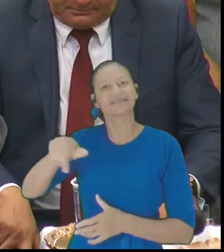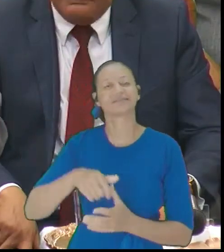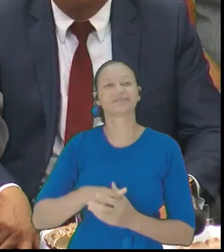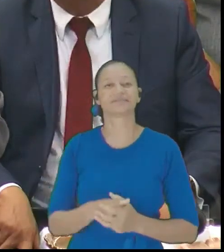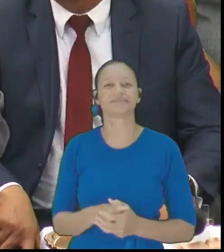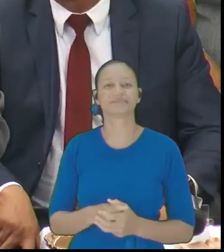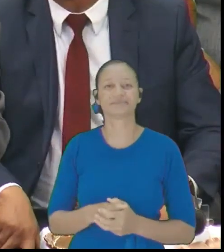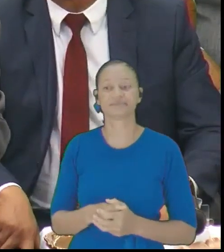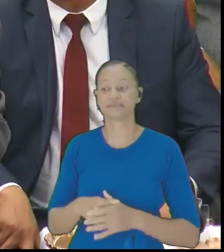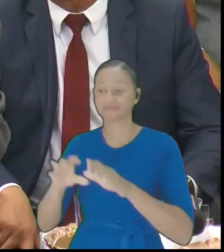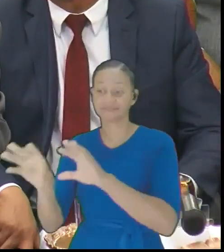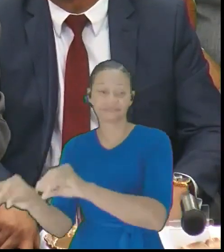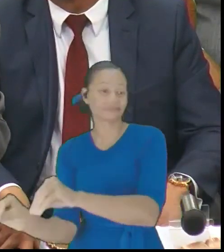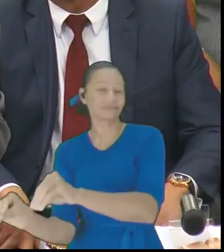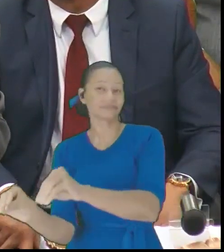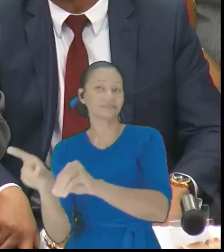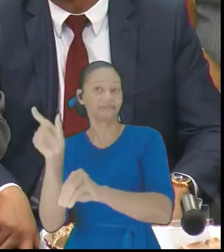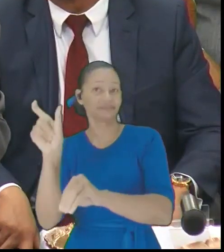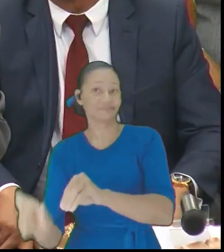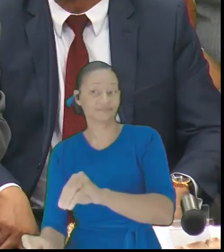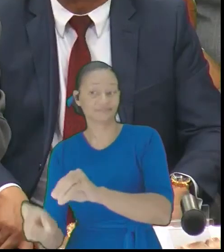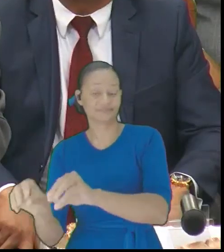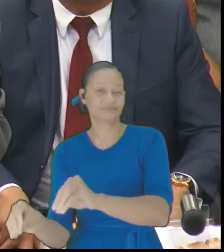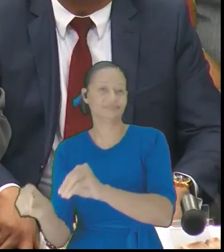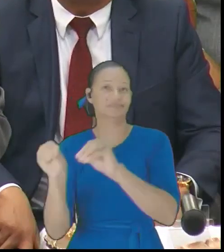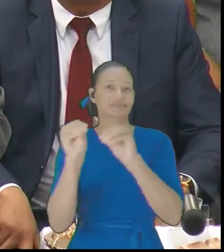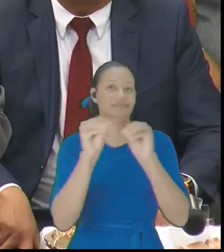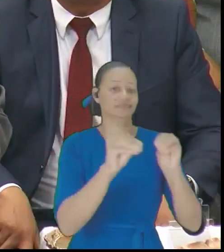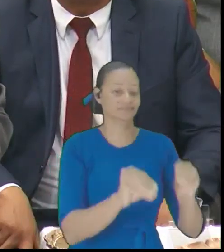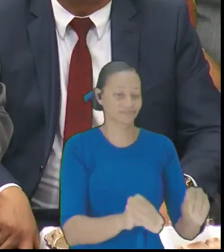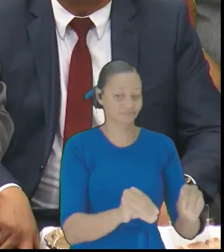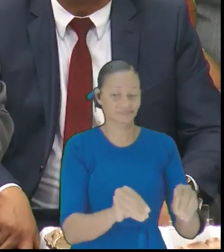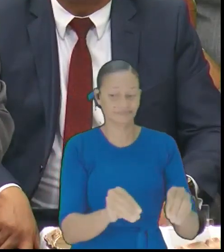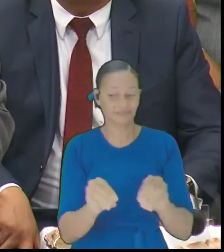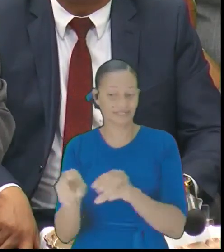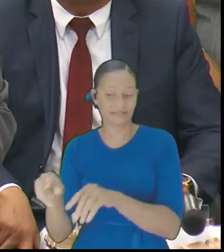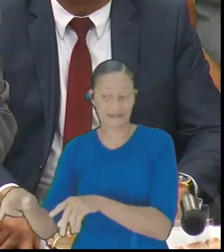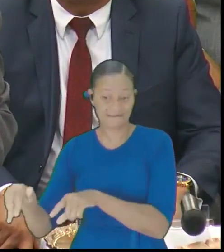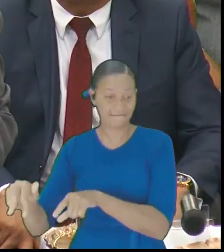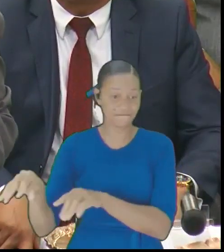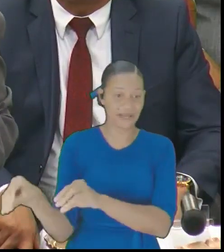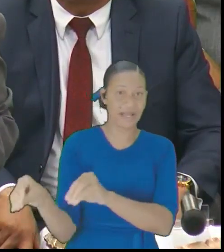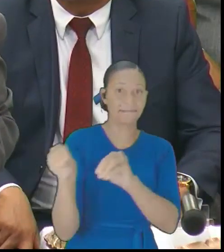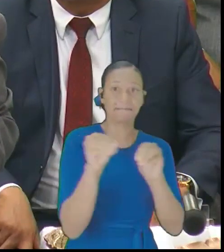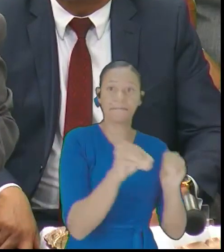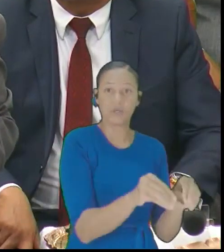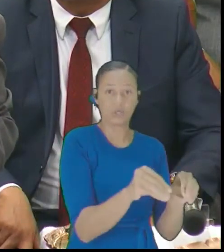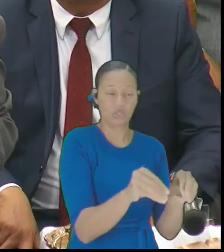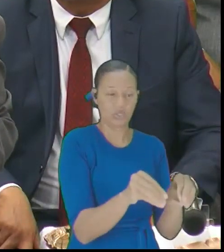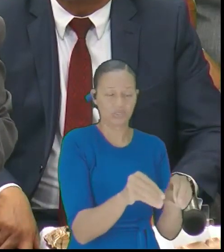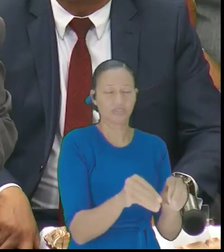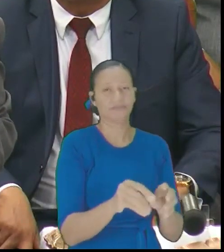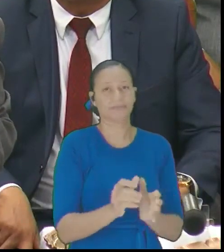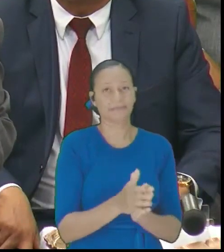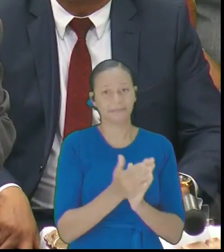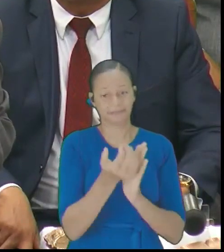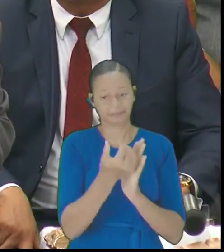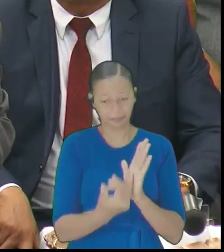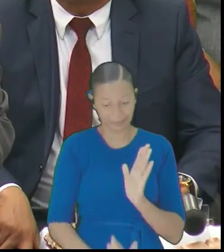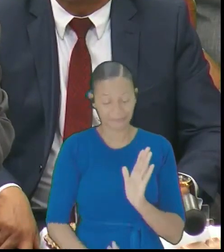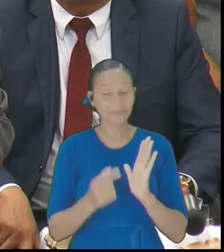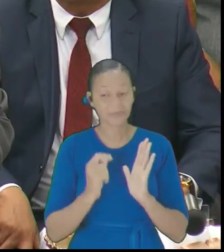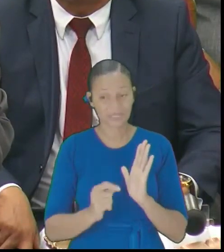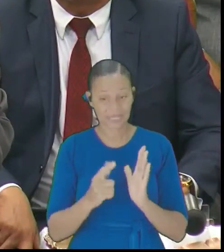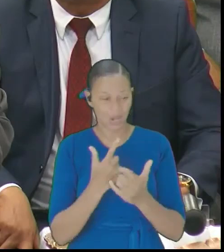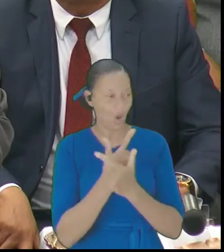Ele se muda para a tenda dos inimigos de Deus. A Bíblia diz, apartando-se Ló,